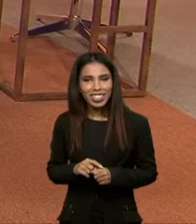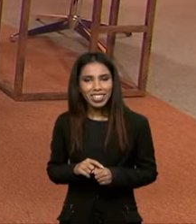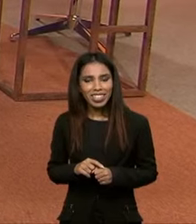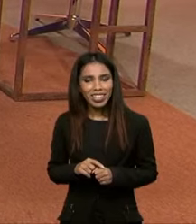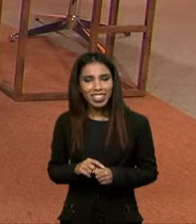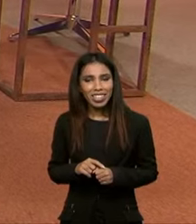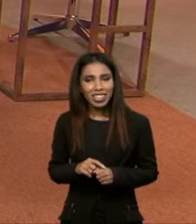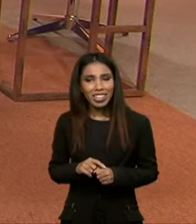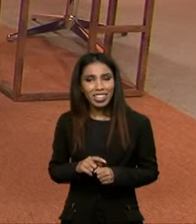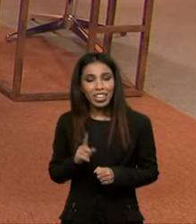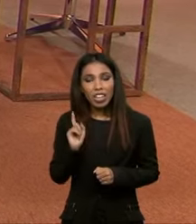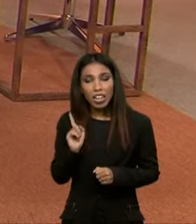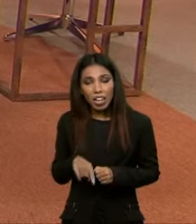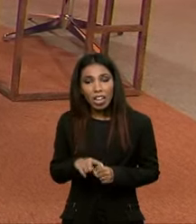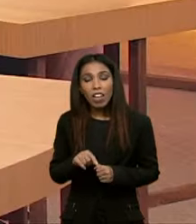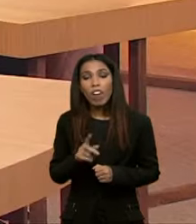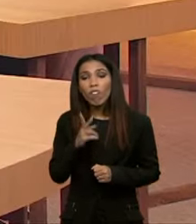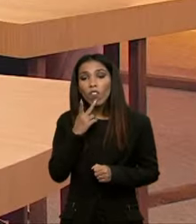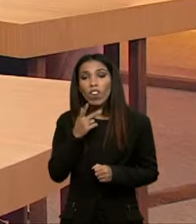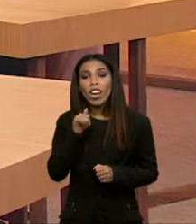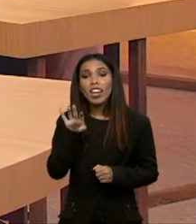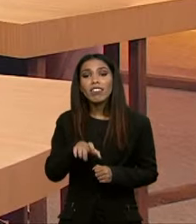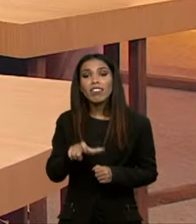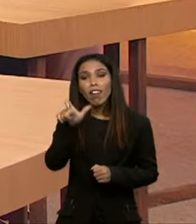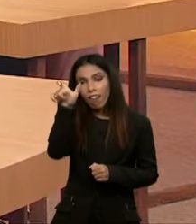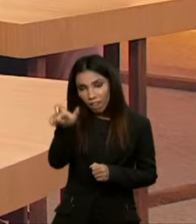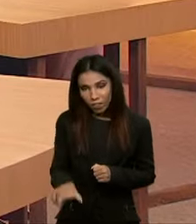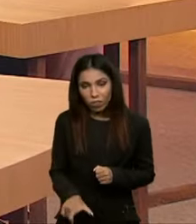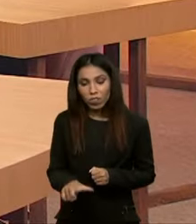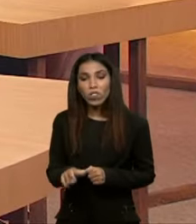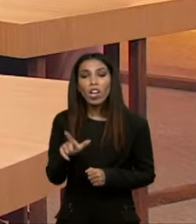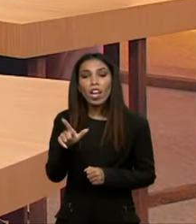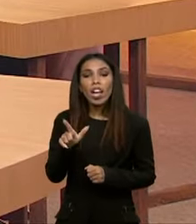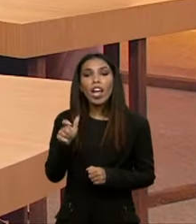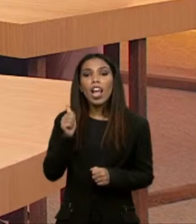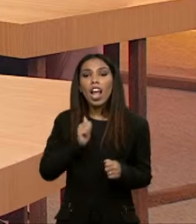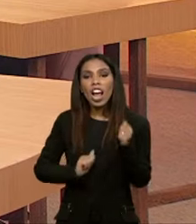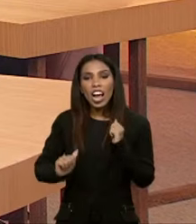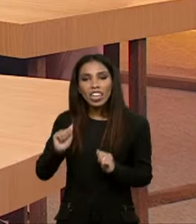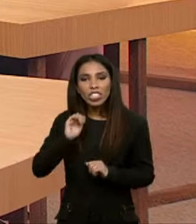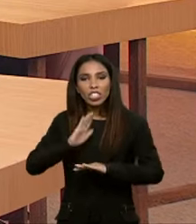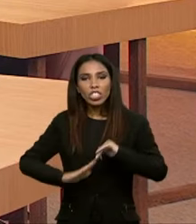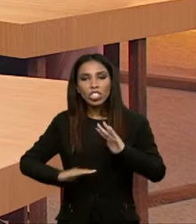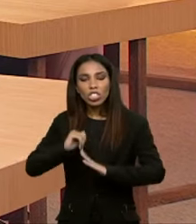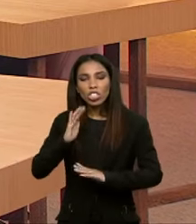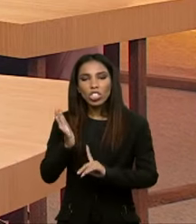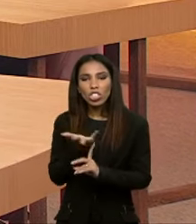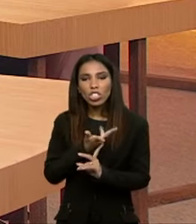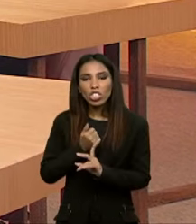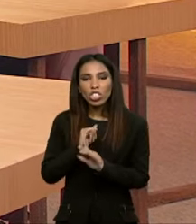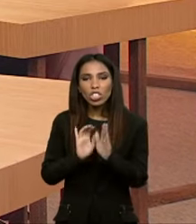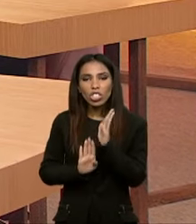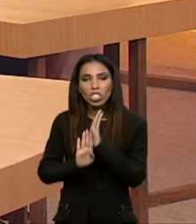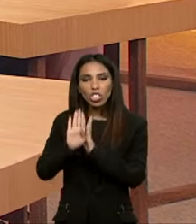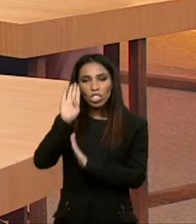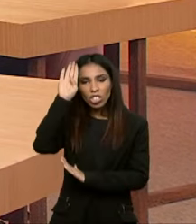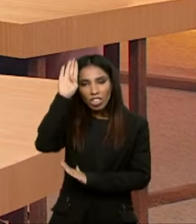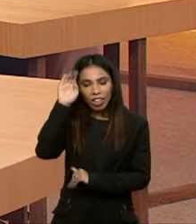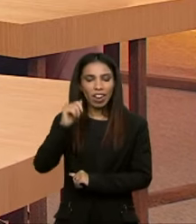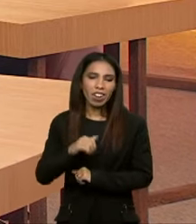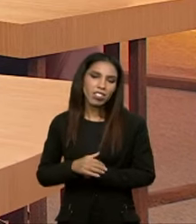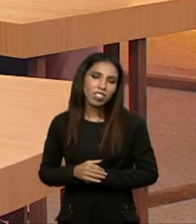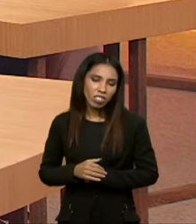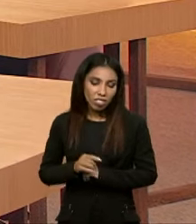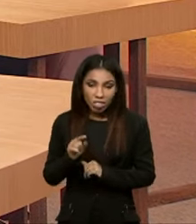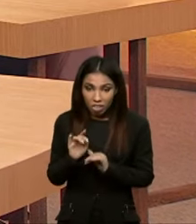Barba, vou te falar quem você é para mim, cara. Você é um desses artistas que cresce ao longo da carreira. Isso é uma coisa muito rara.